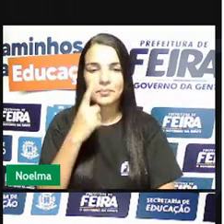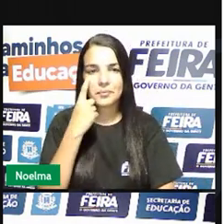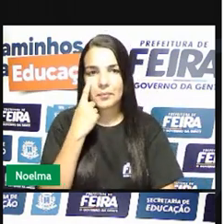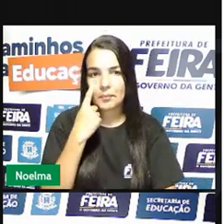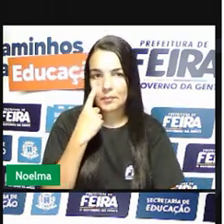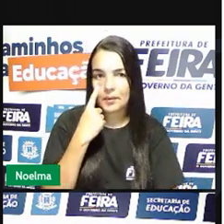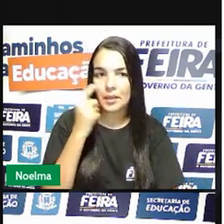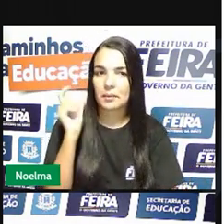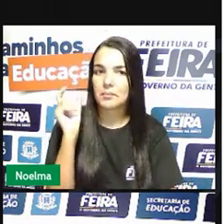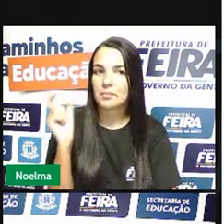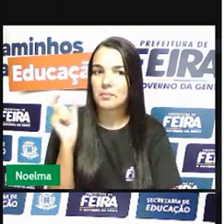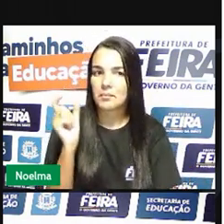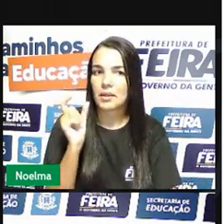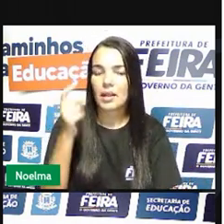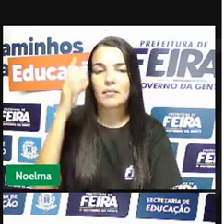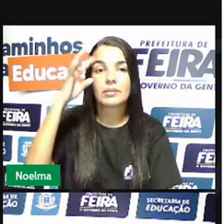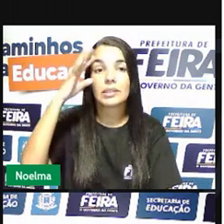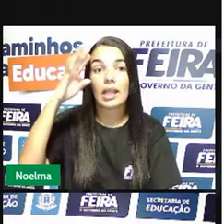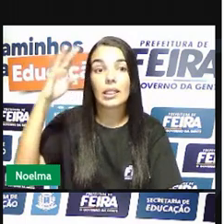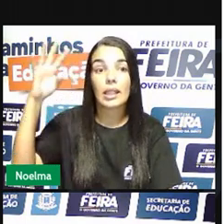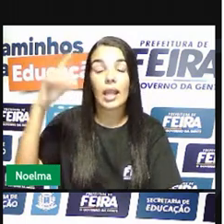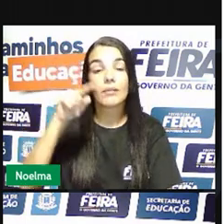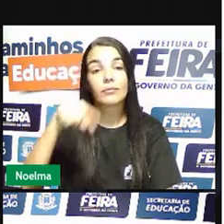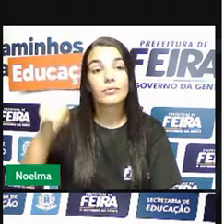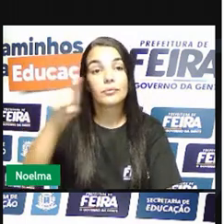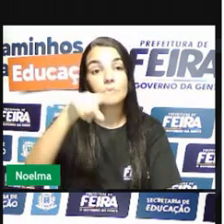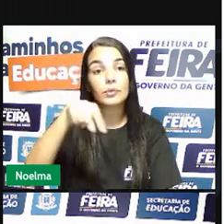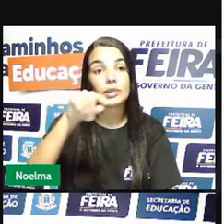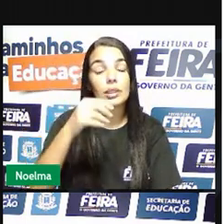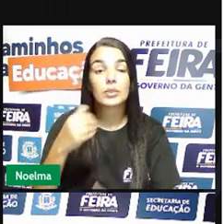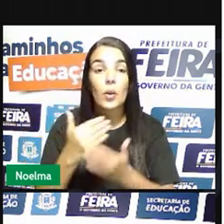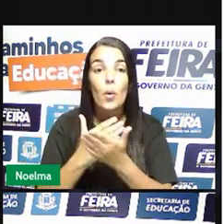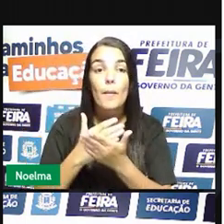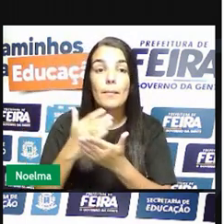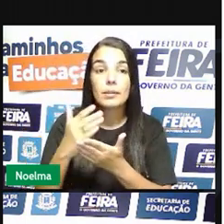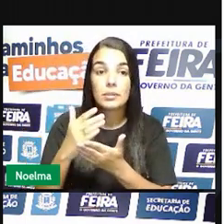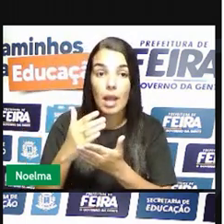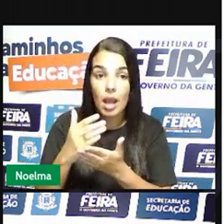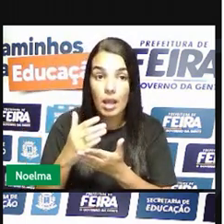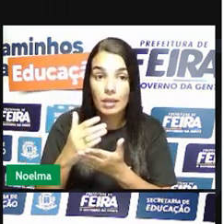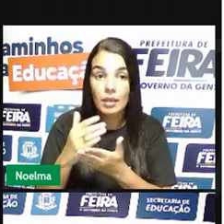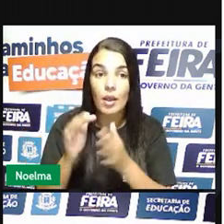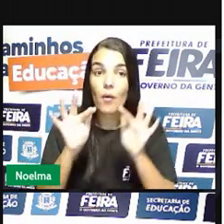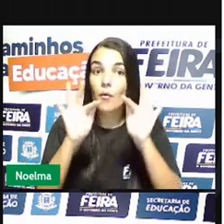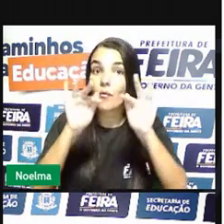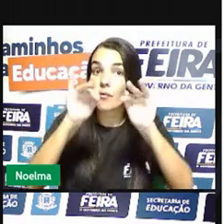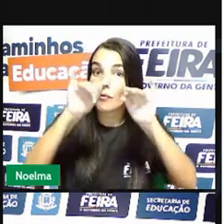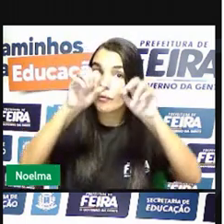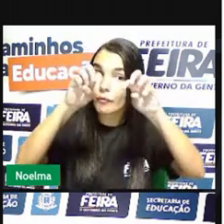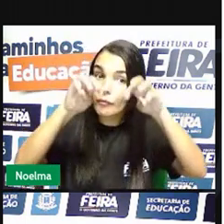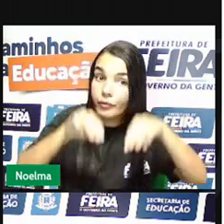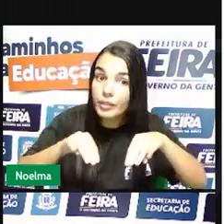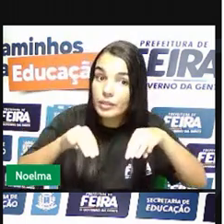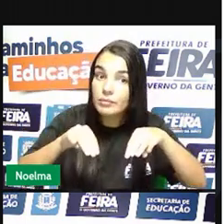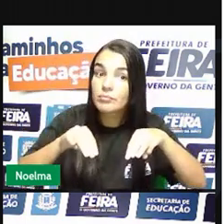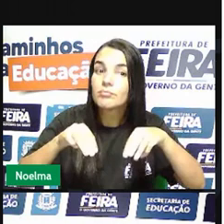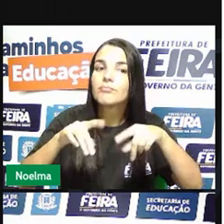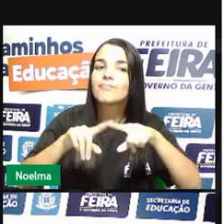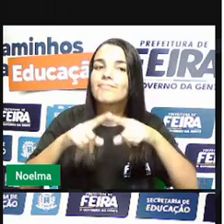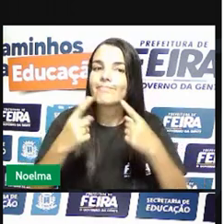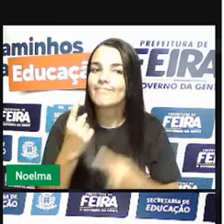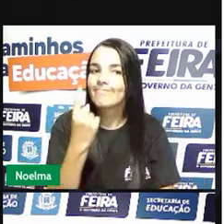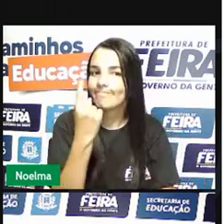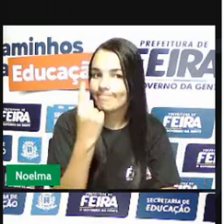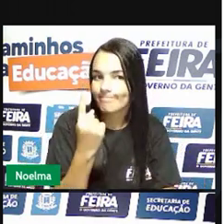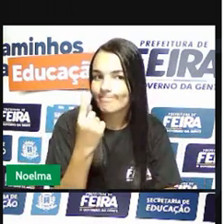a gente tem algumas ideias para vocês iniciarem o parágrafo de conclusão, que é um